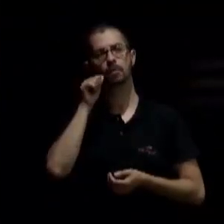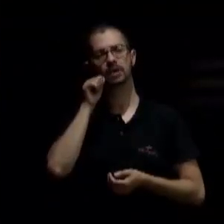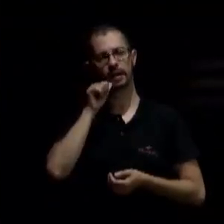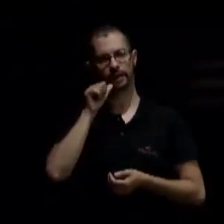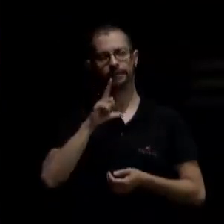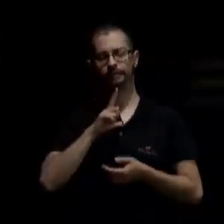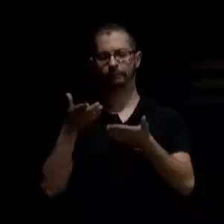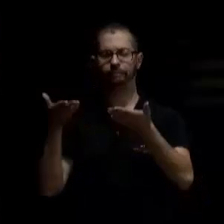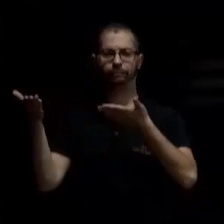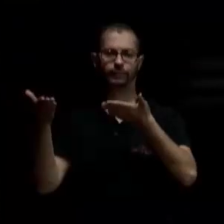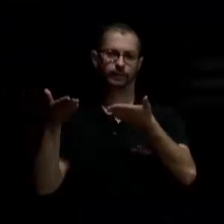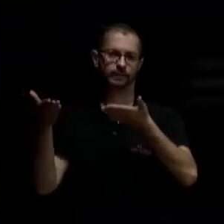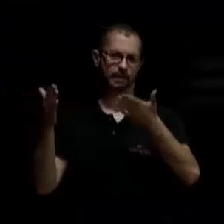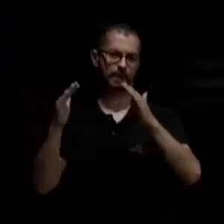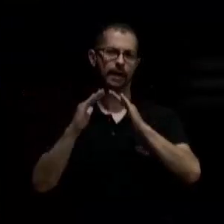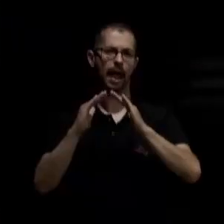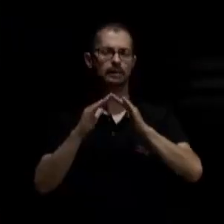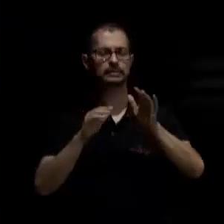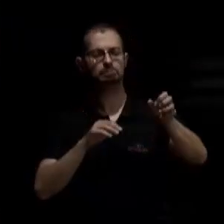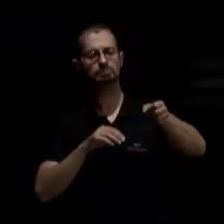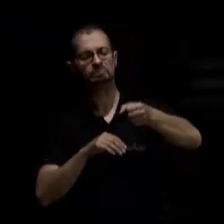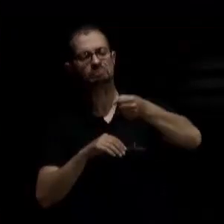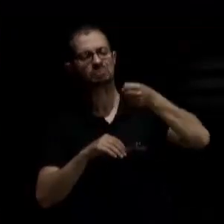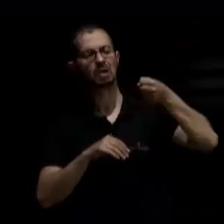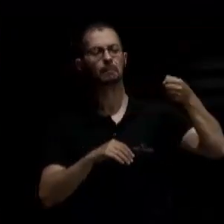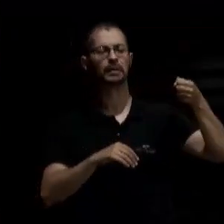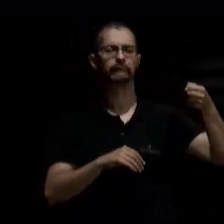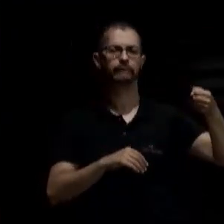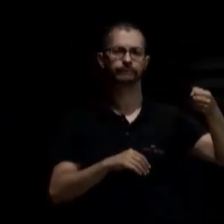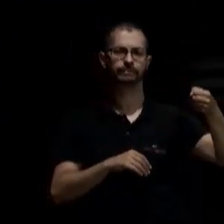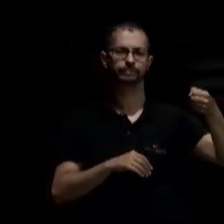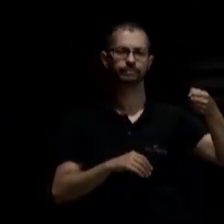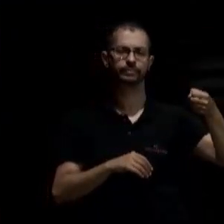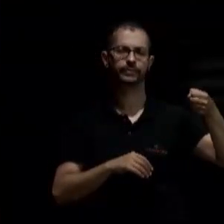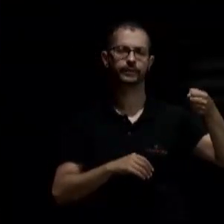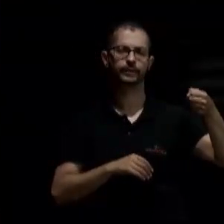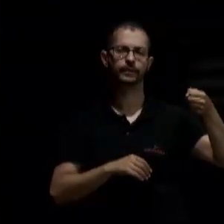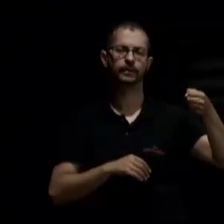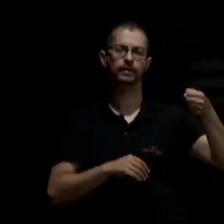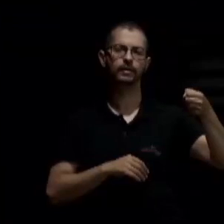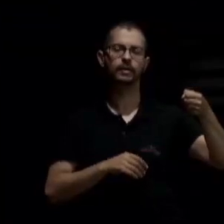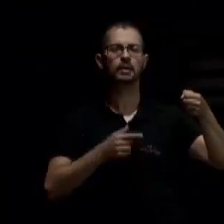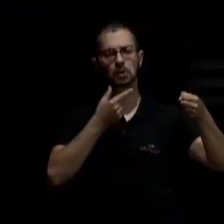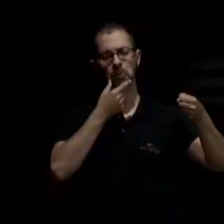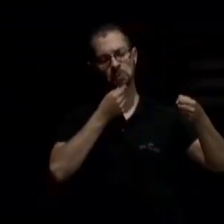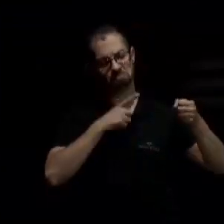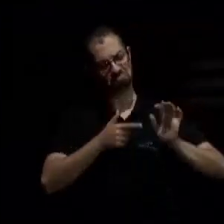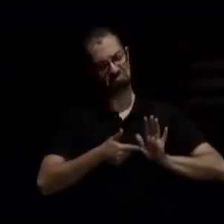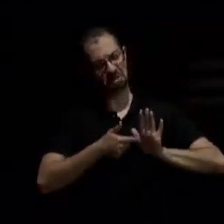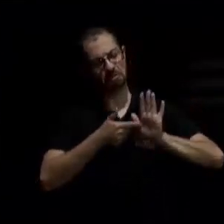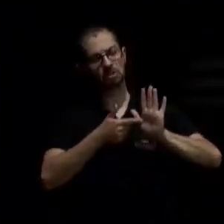casa veio atender e ele se identificou.